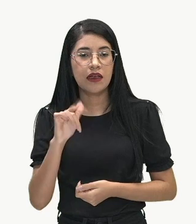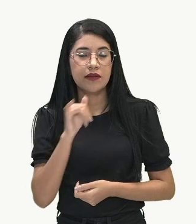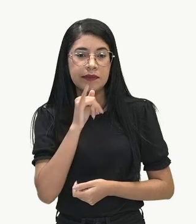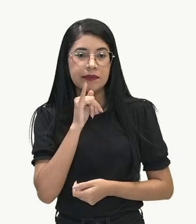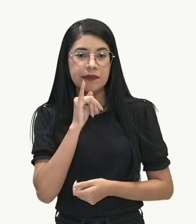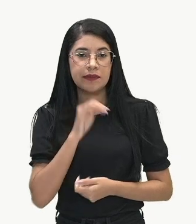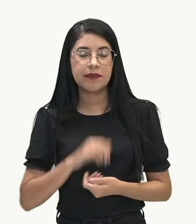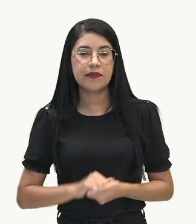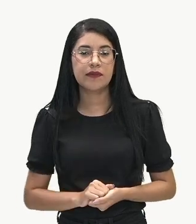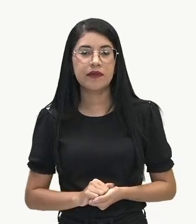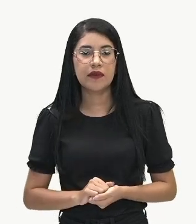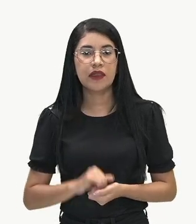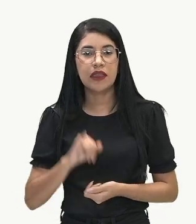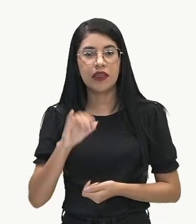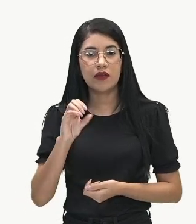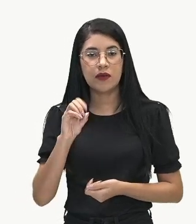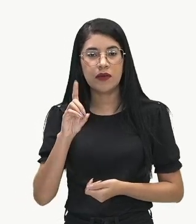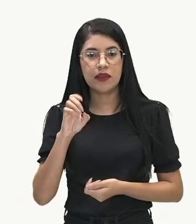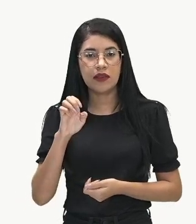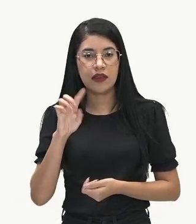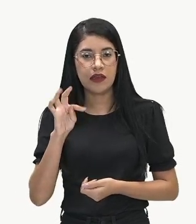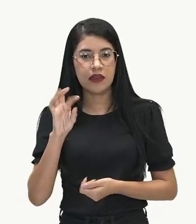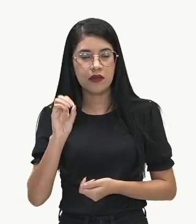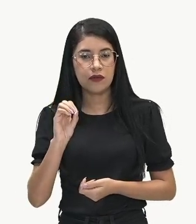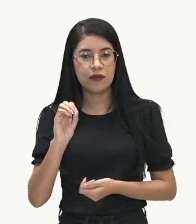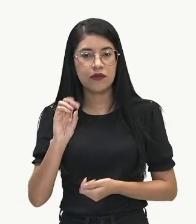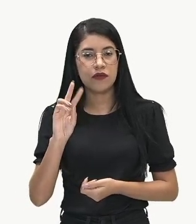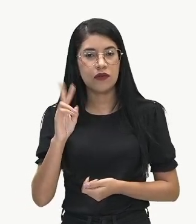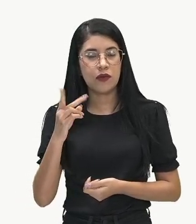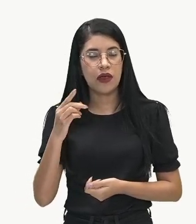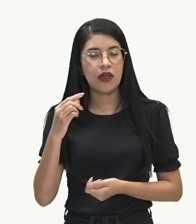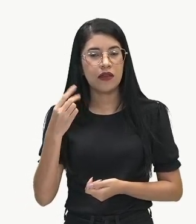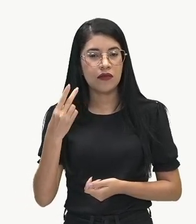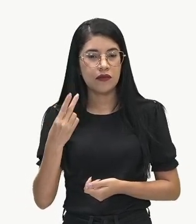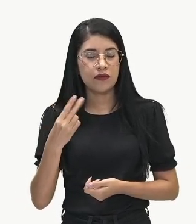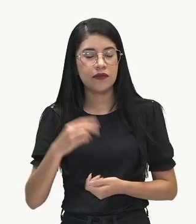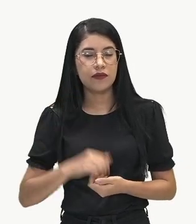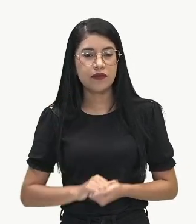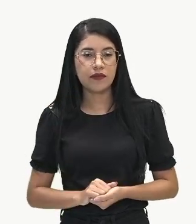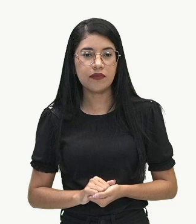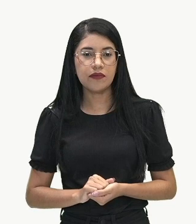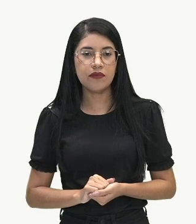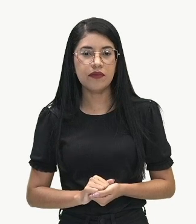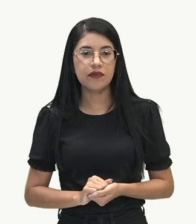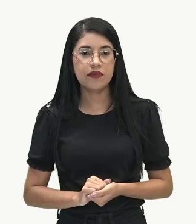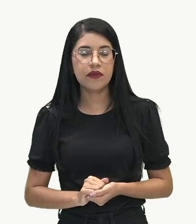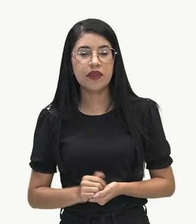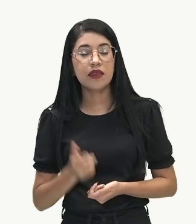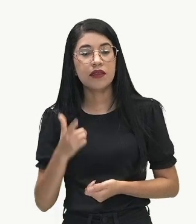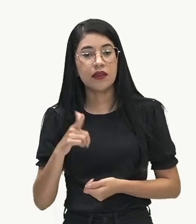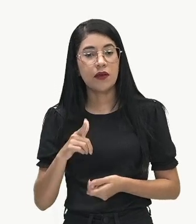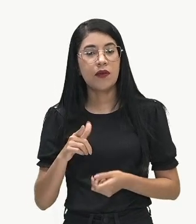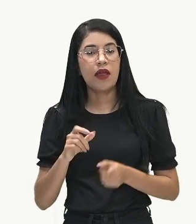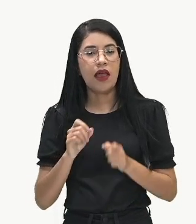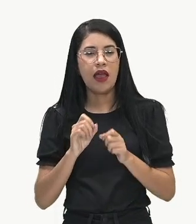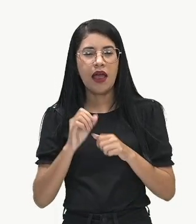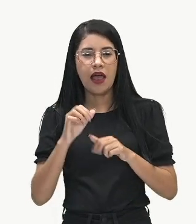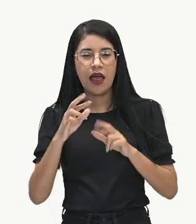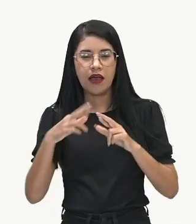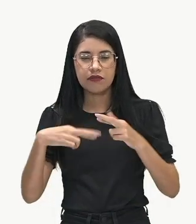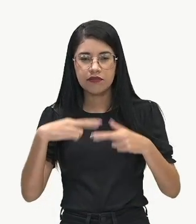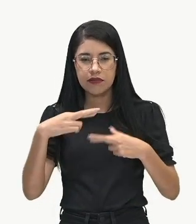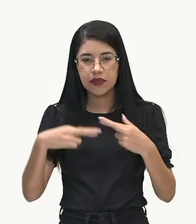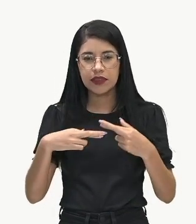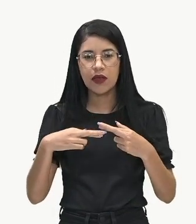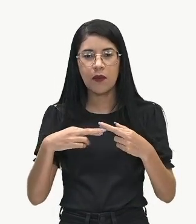Síntese do iodeto de hidrogênio. Note que ele novamente pergunta, a reação é exotérmica